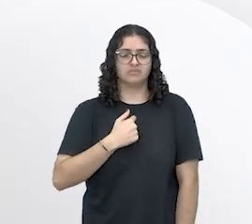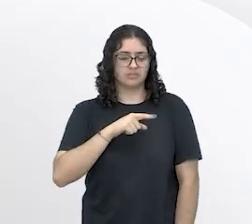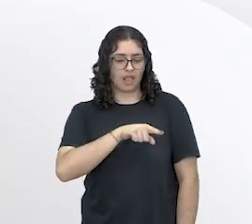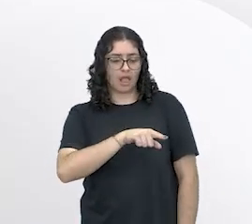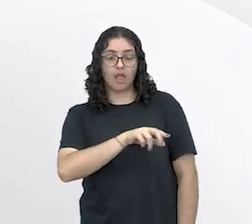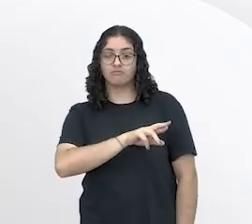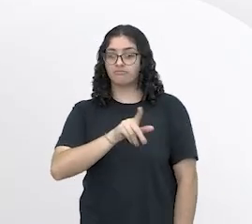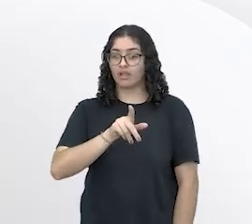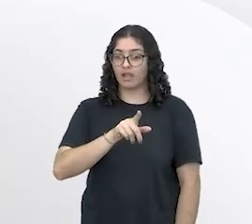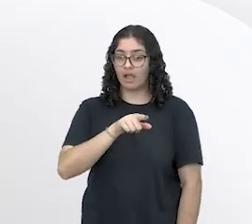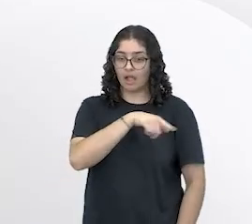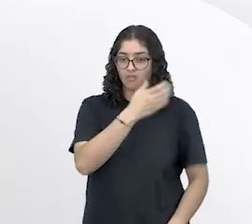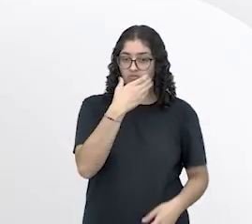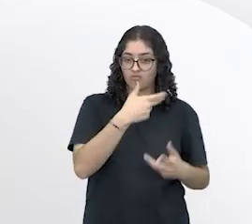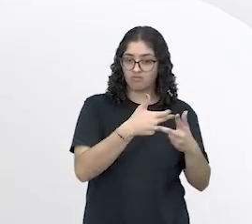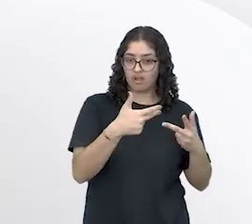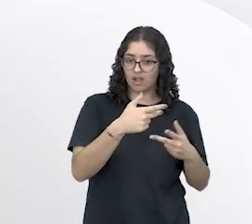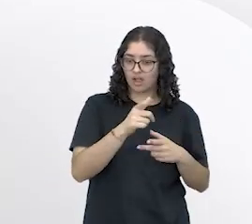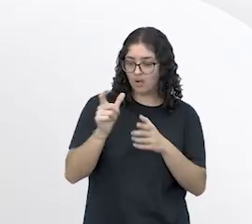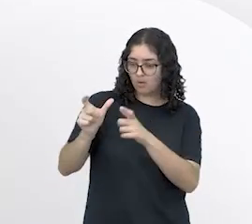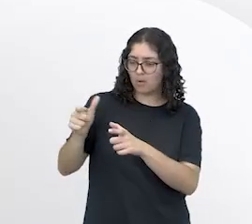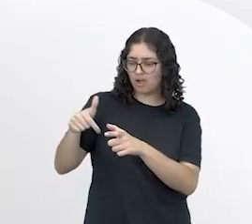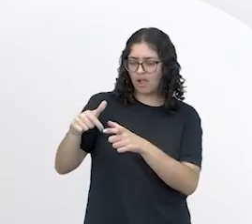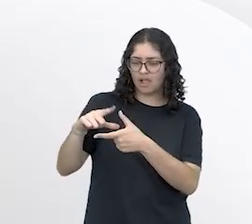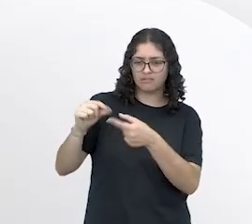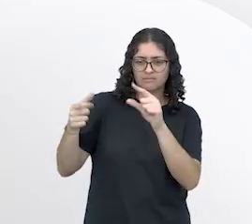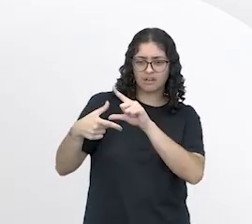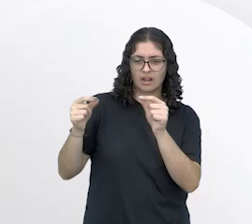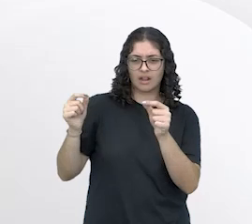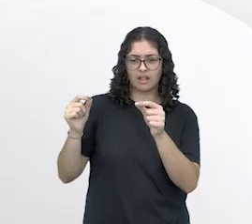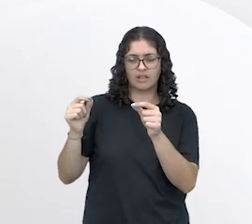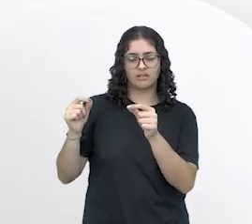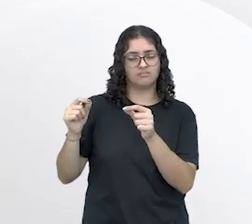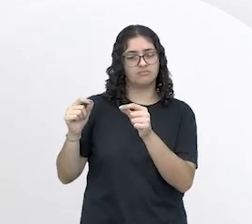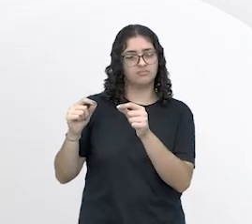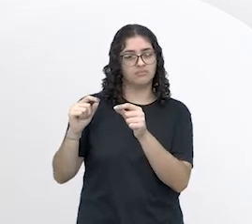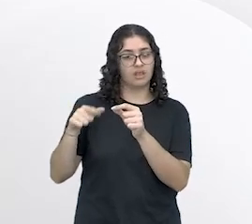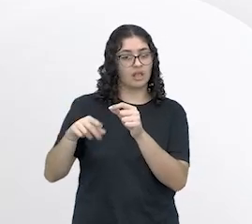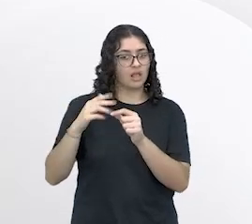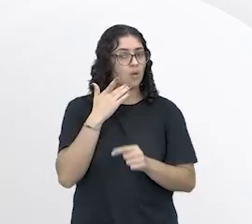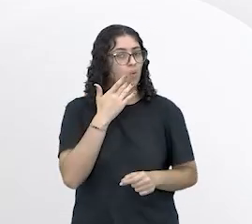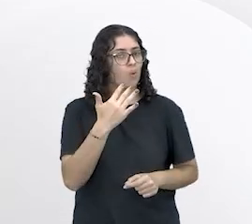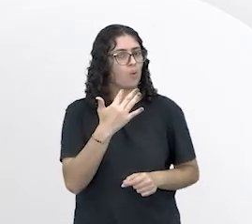A gente tem várias frutas e aí tem uma estrelinha, só que o que a gente está falando aqui são de